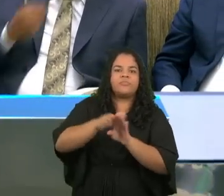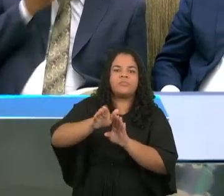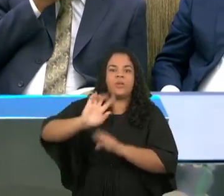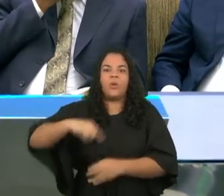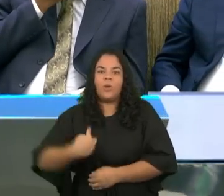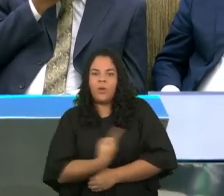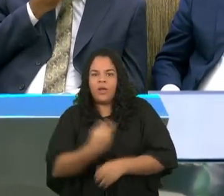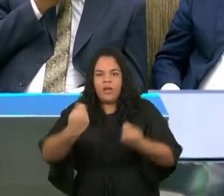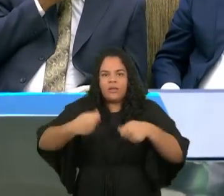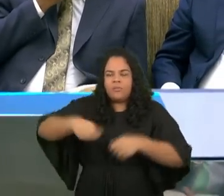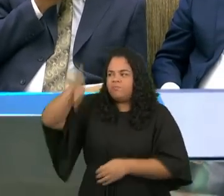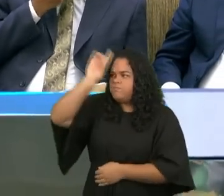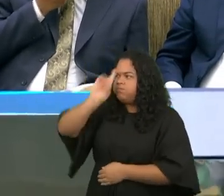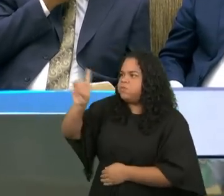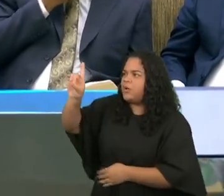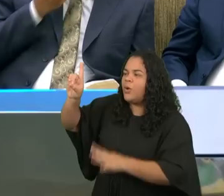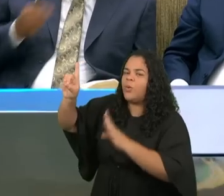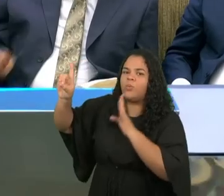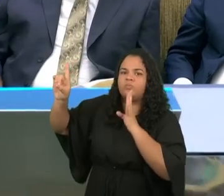conheçamos,